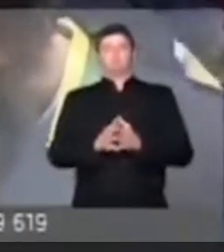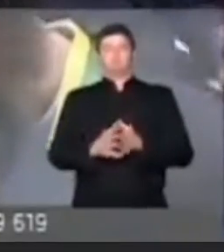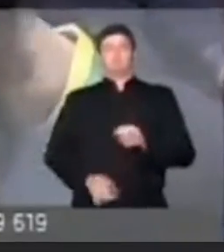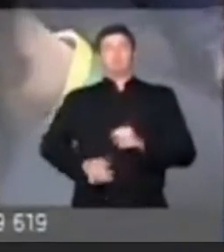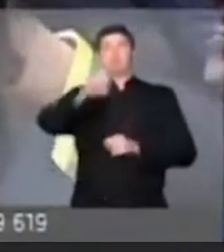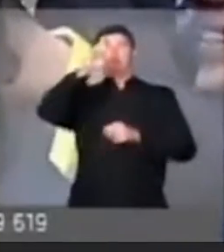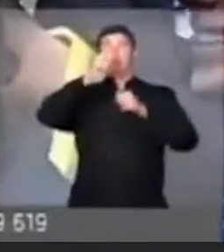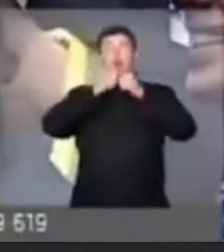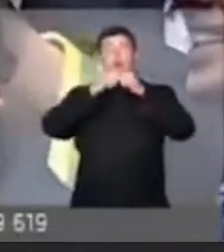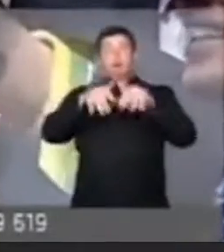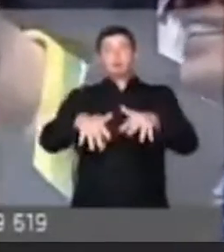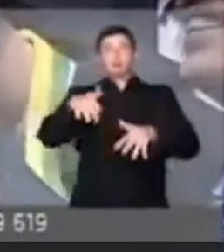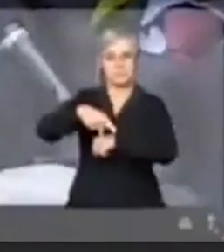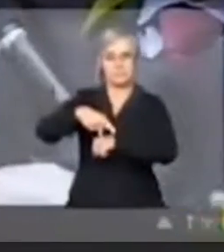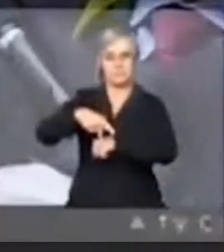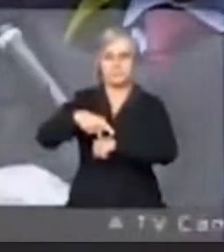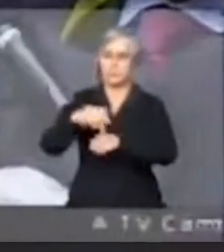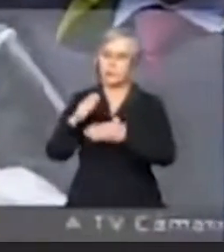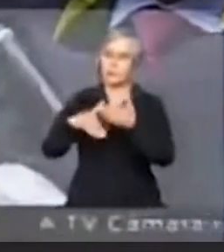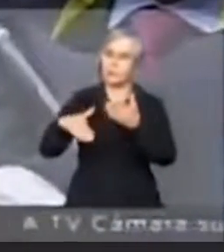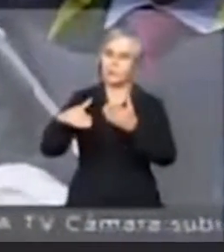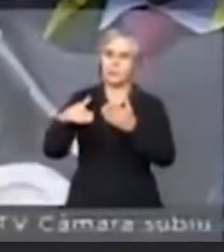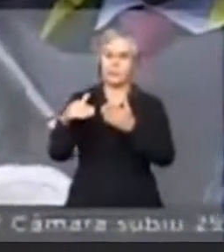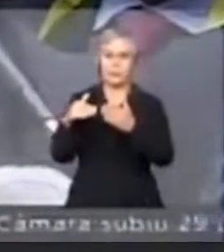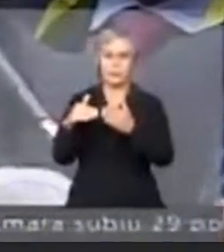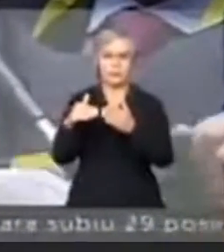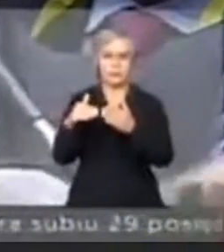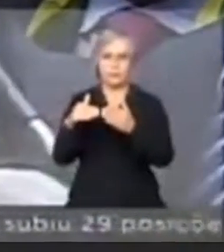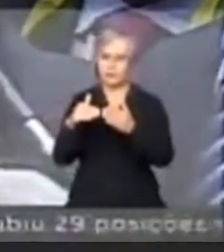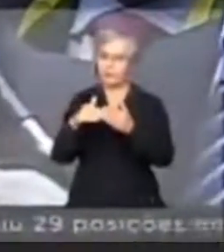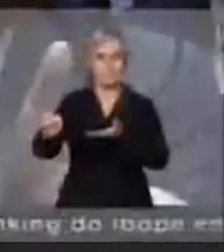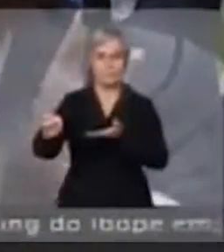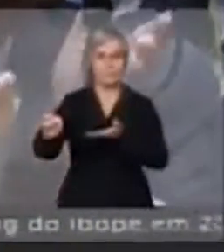Que Deus abençoe o nosso país. Por todos os corretores de seguros do Brasil.